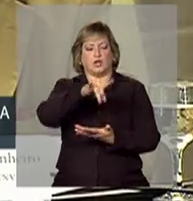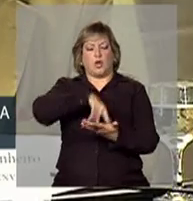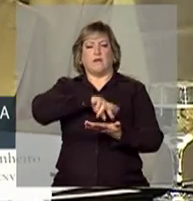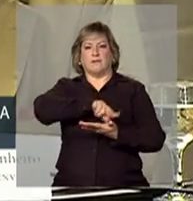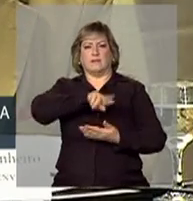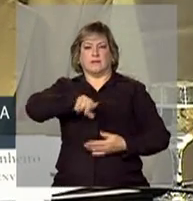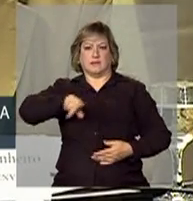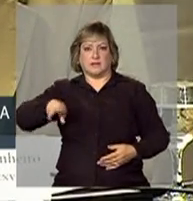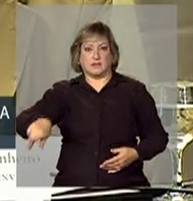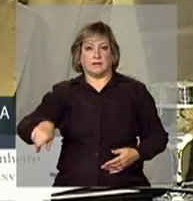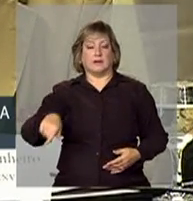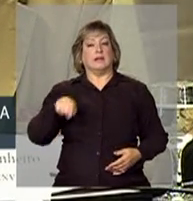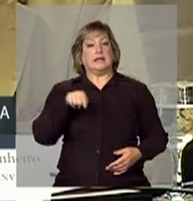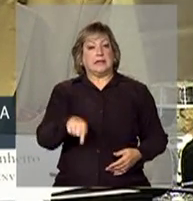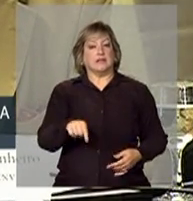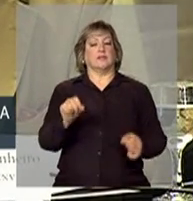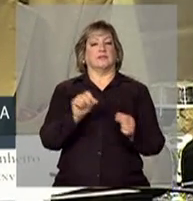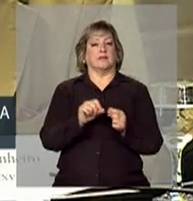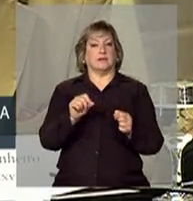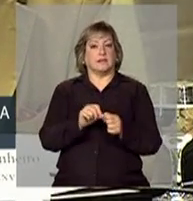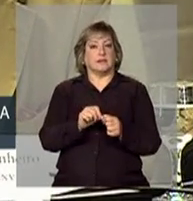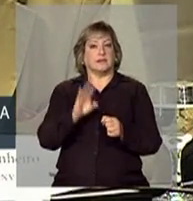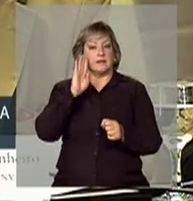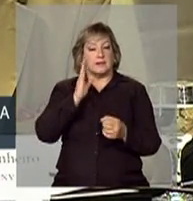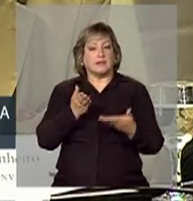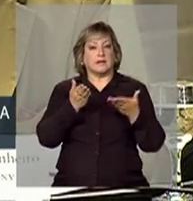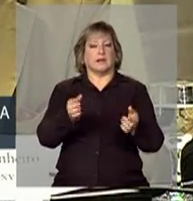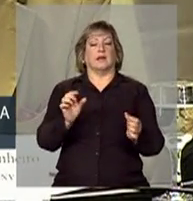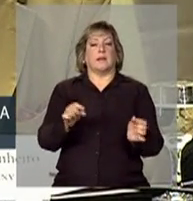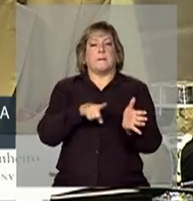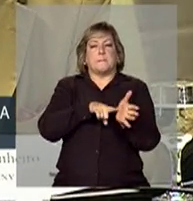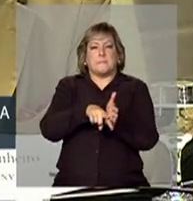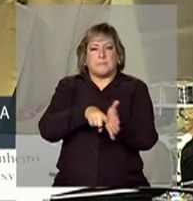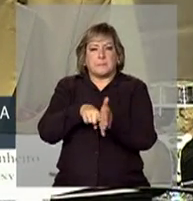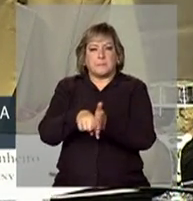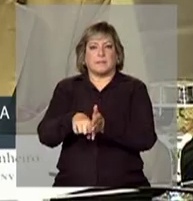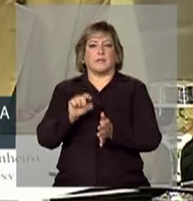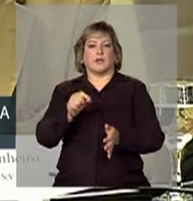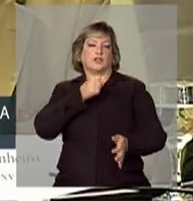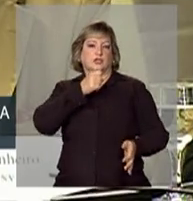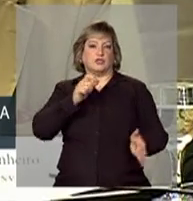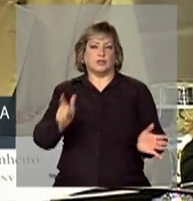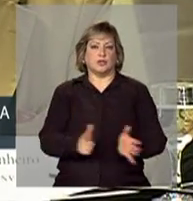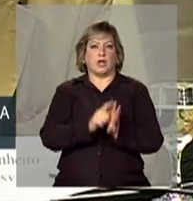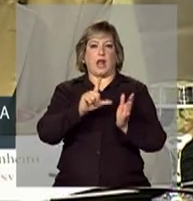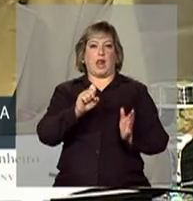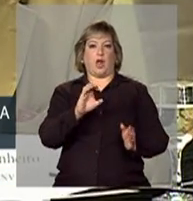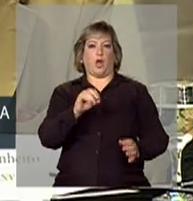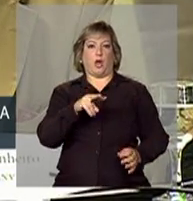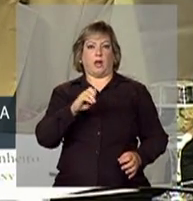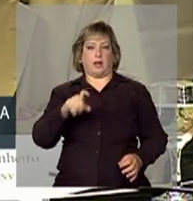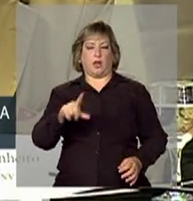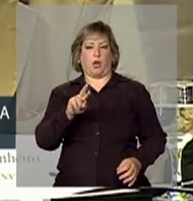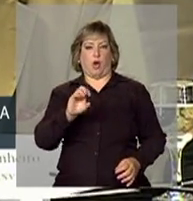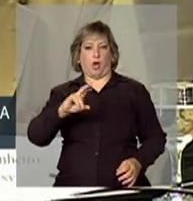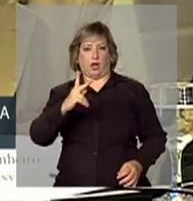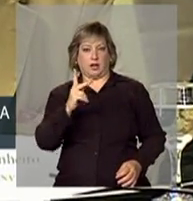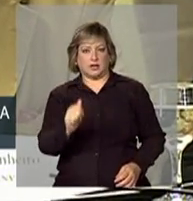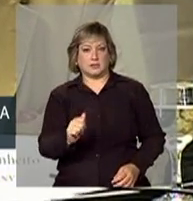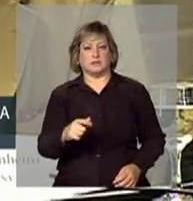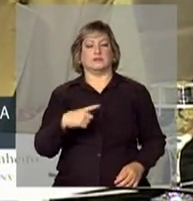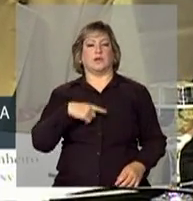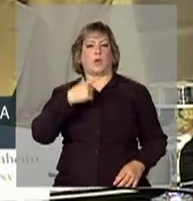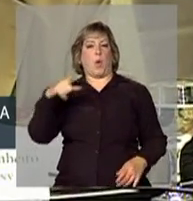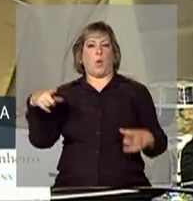que subsidiou a primorosa investigação jornalística realizada por Leonel Rocha, Eumano Silva e